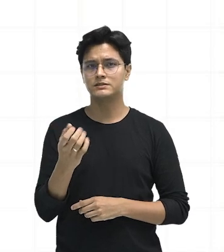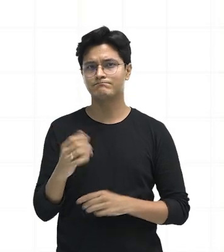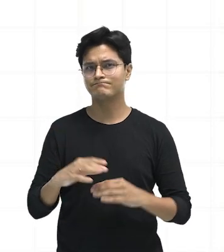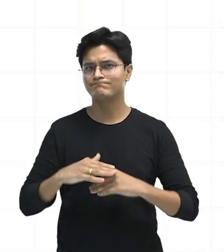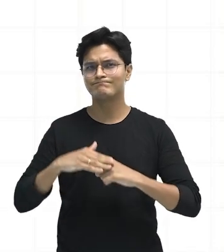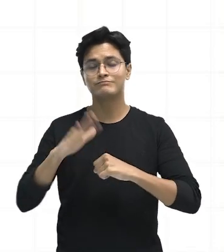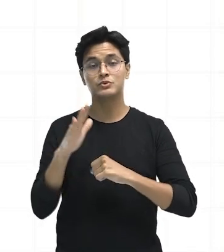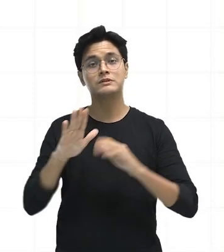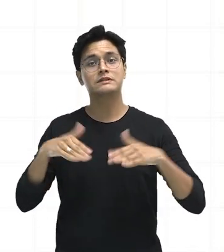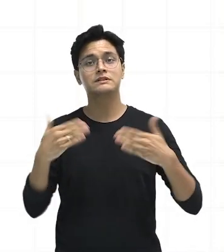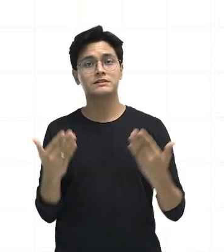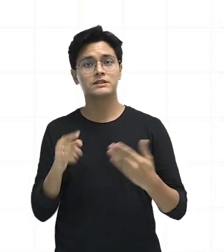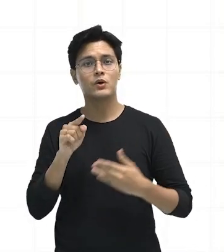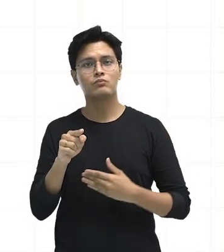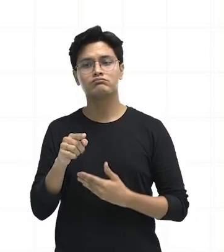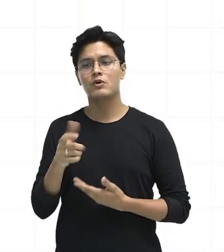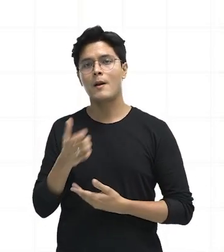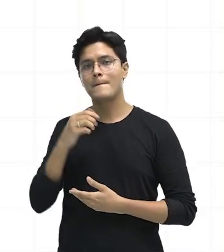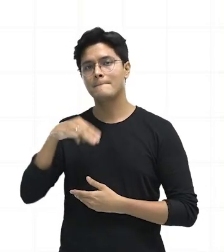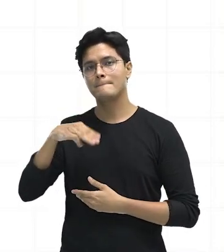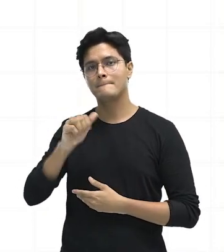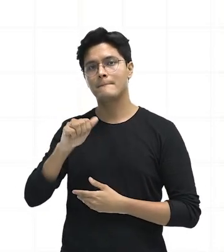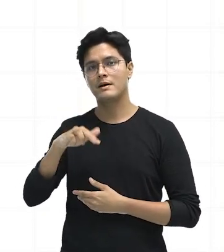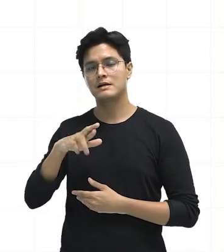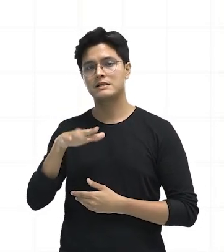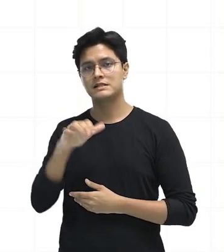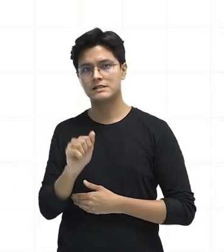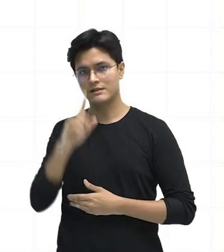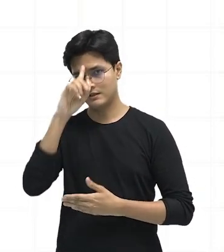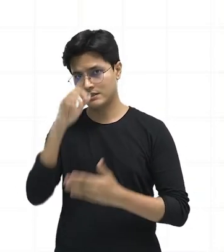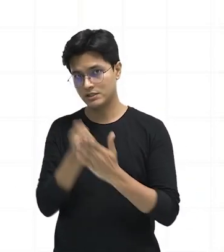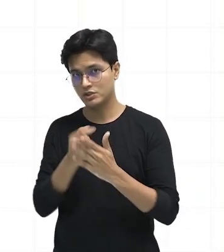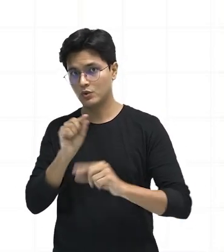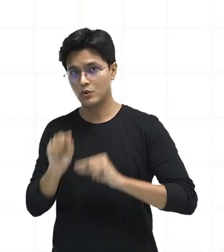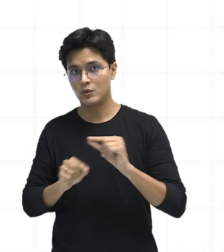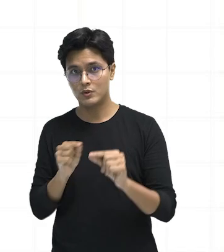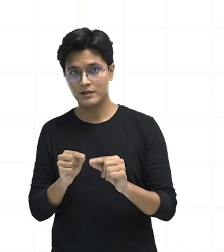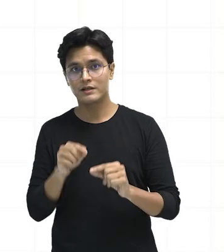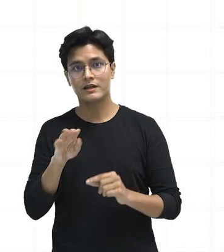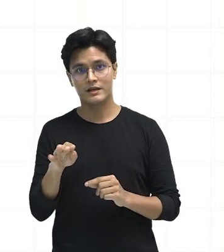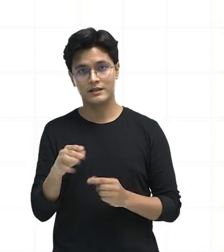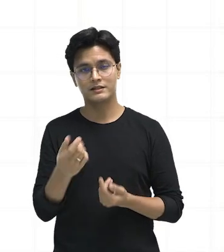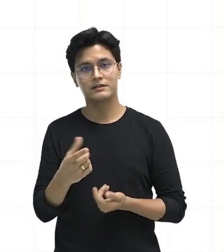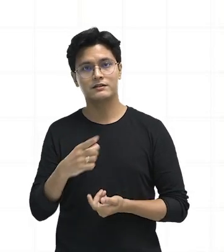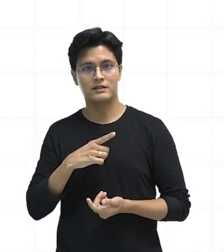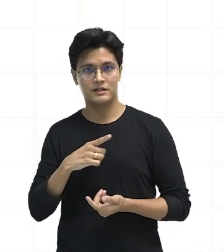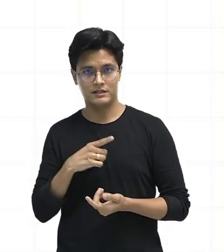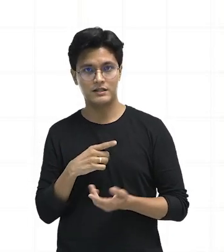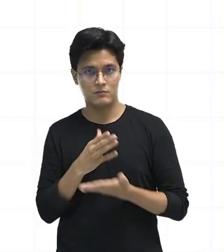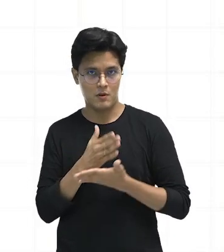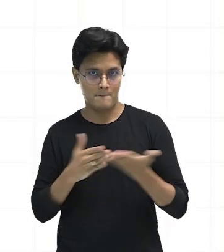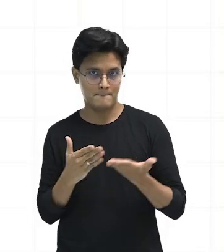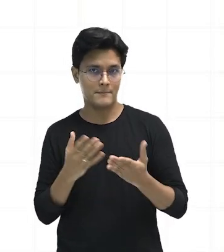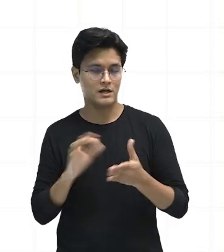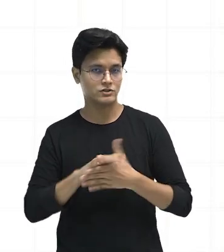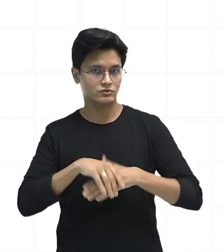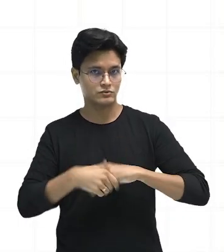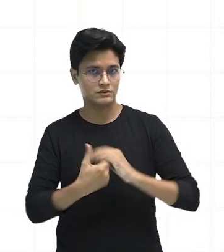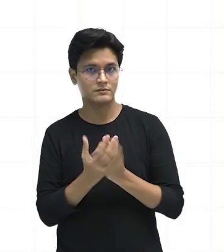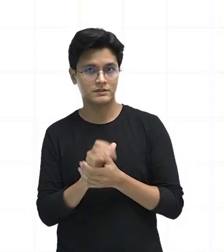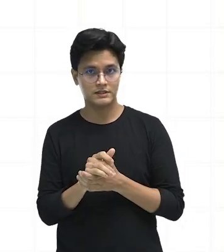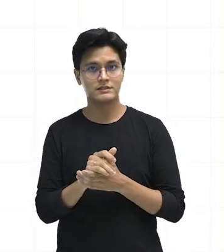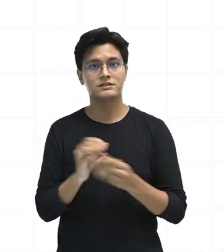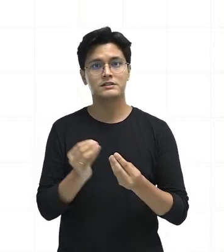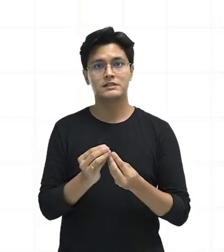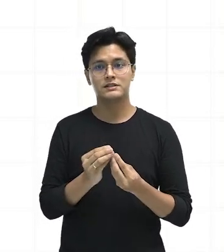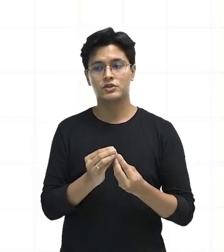5 filhos, ela ficaria com uma parte e doaria também para as suas 3 vizinhas, de modo que